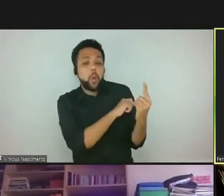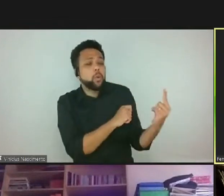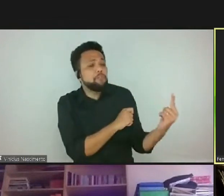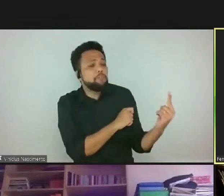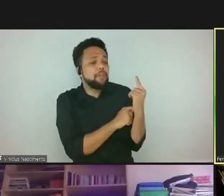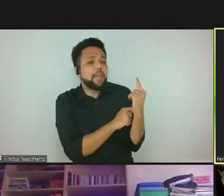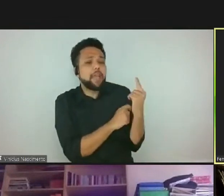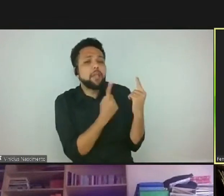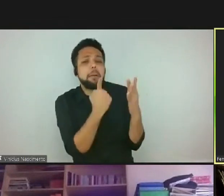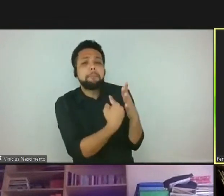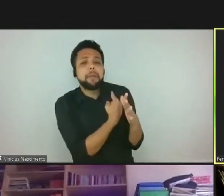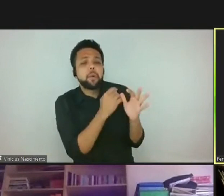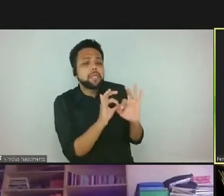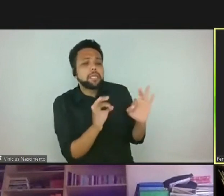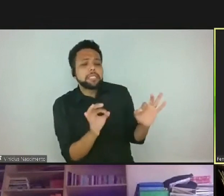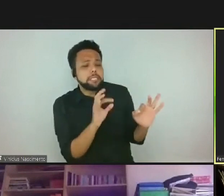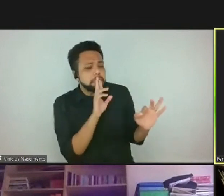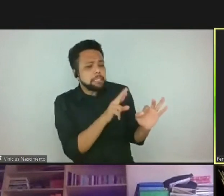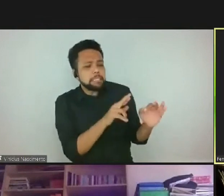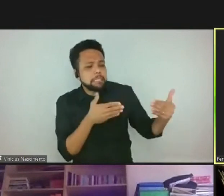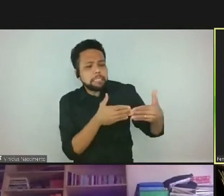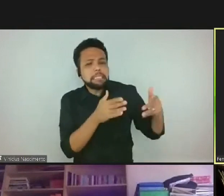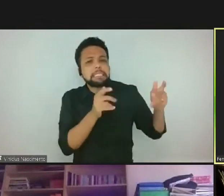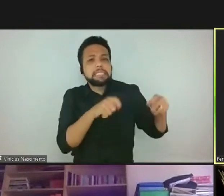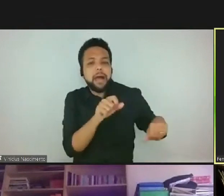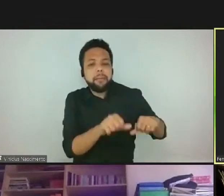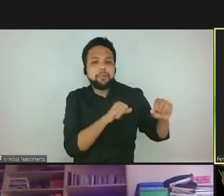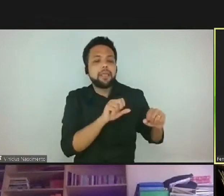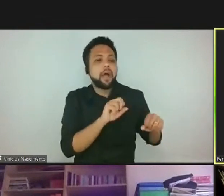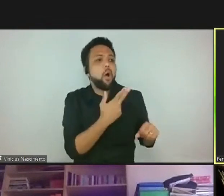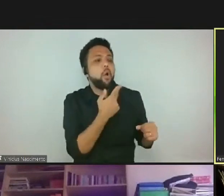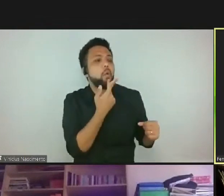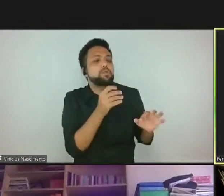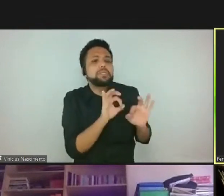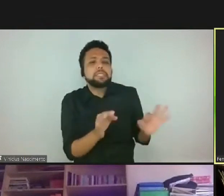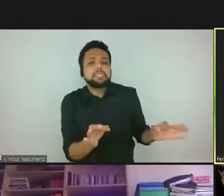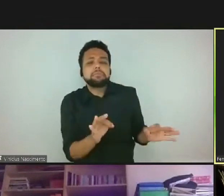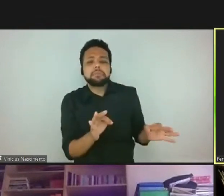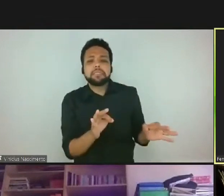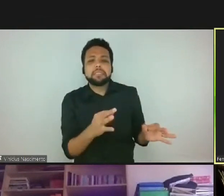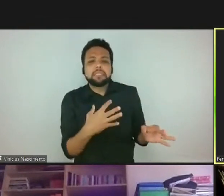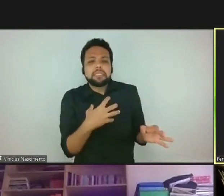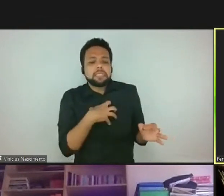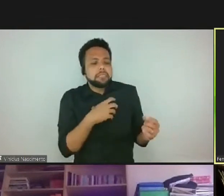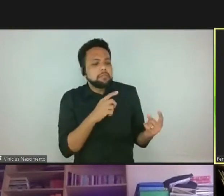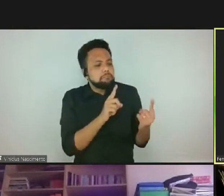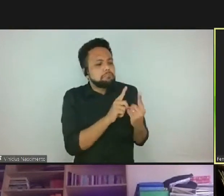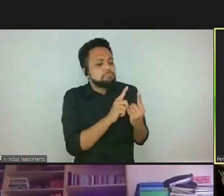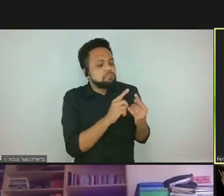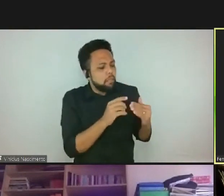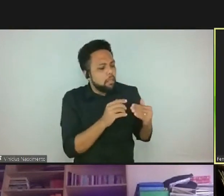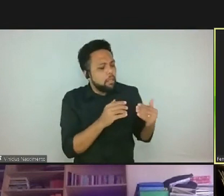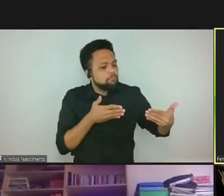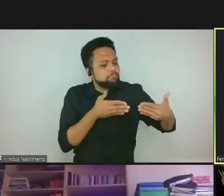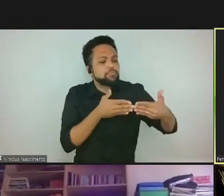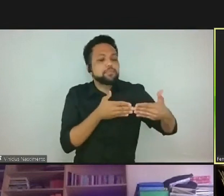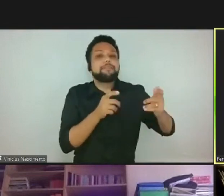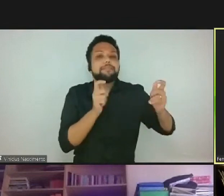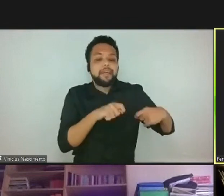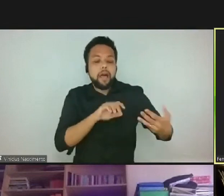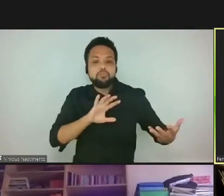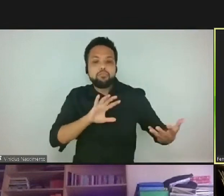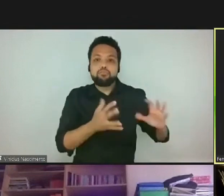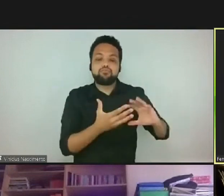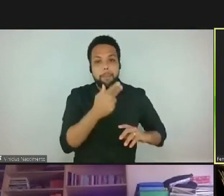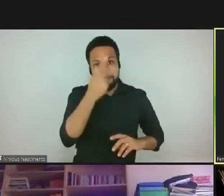gesto relacionado a uma certa ação, isso vai produzir, muitas vezes, uma revolução pessoal, né?